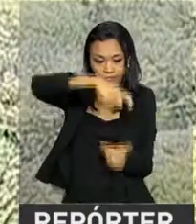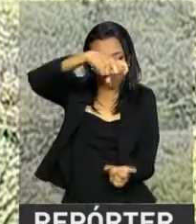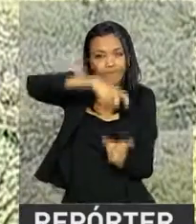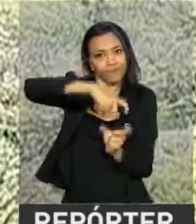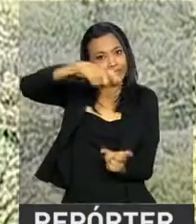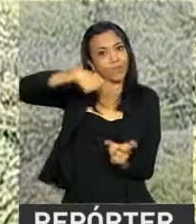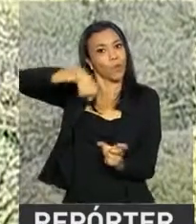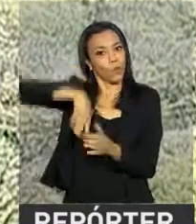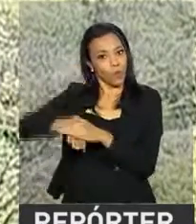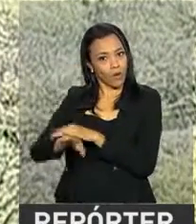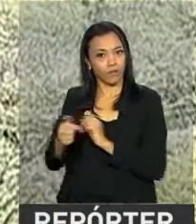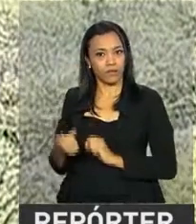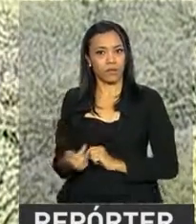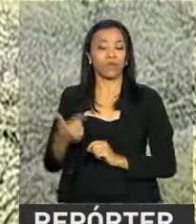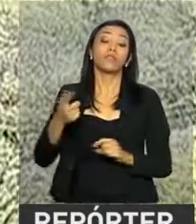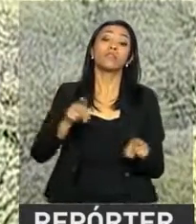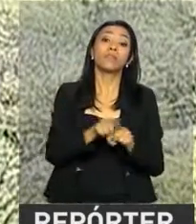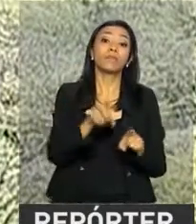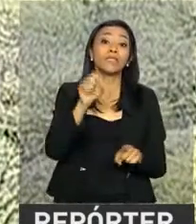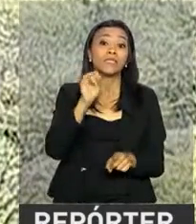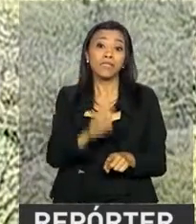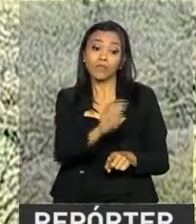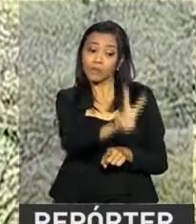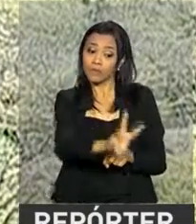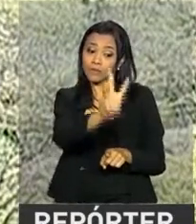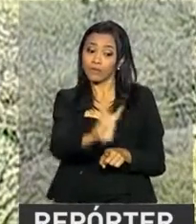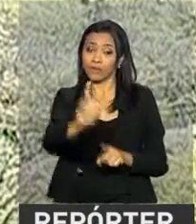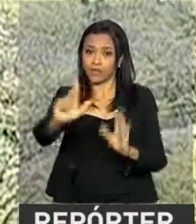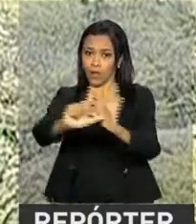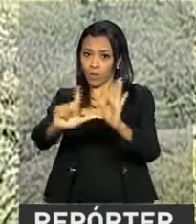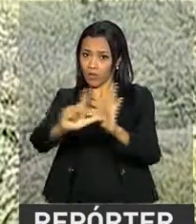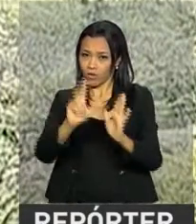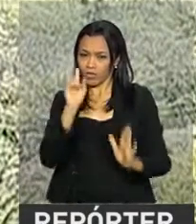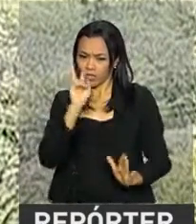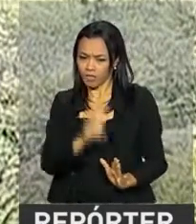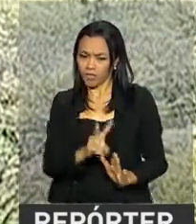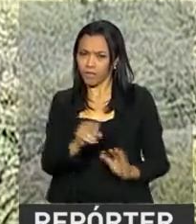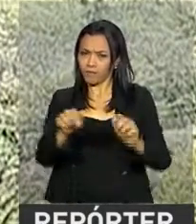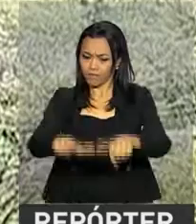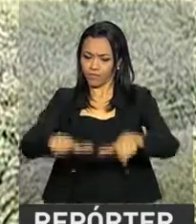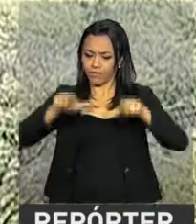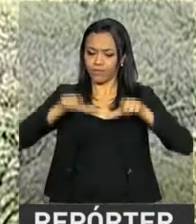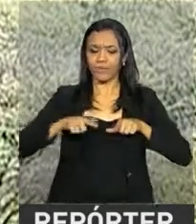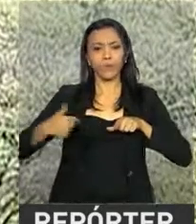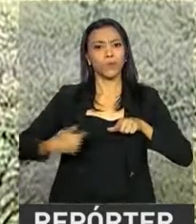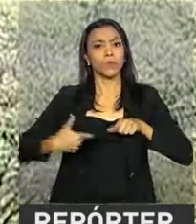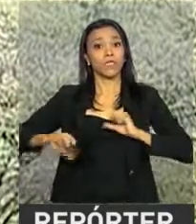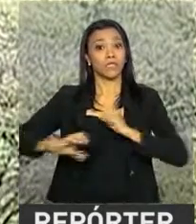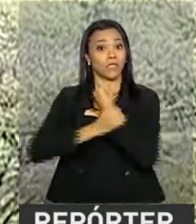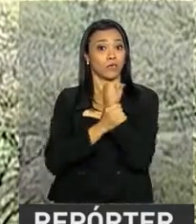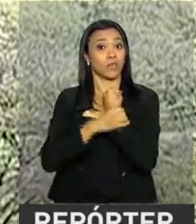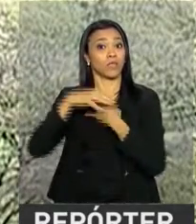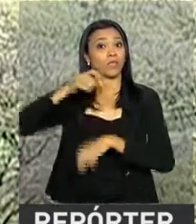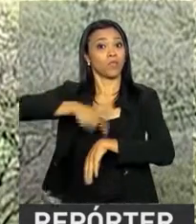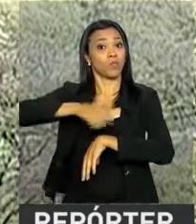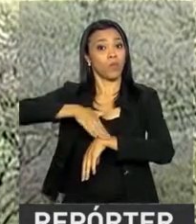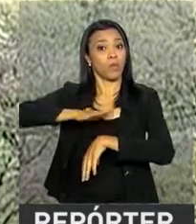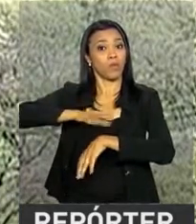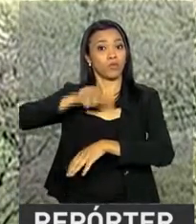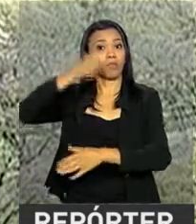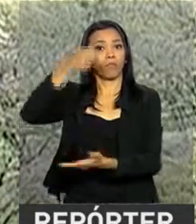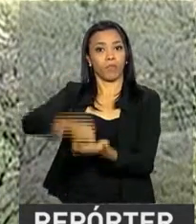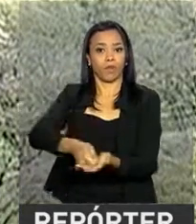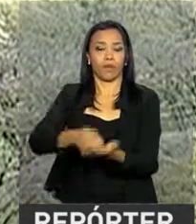importante também verificar se o site da loja tem certificado de segurança na hora de pagar.